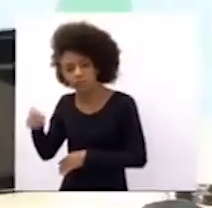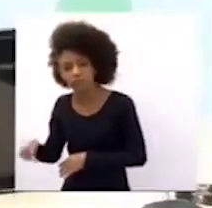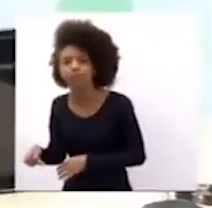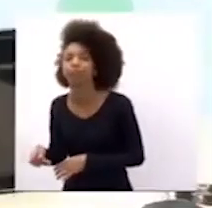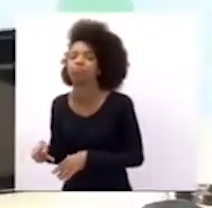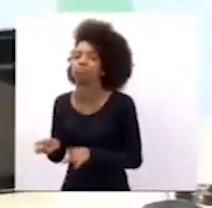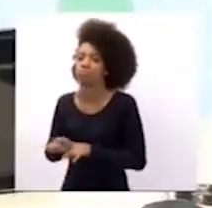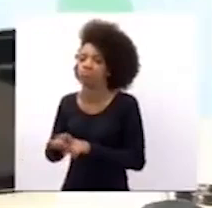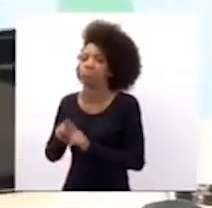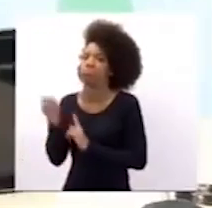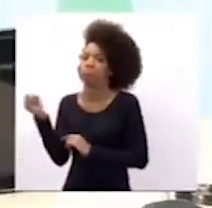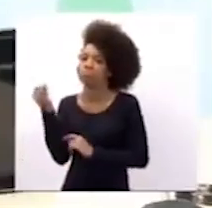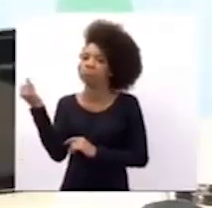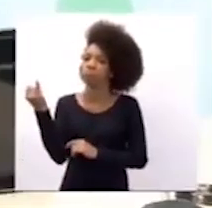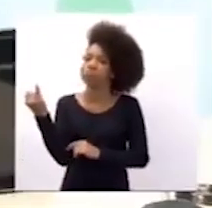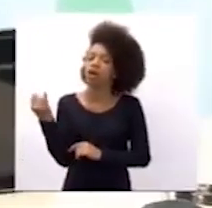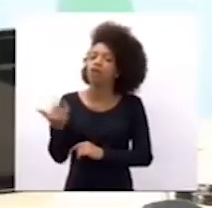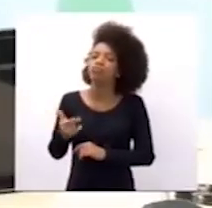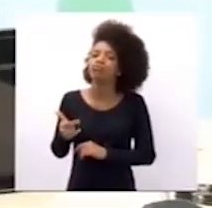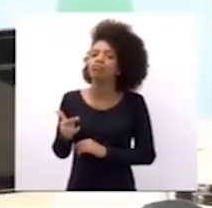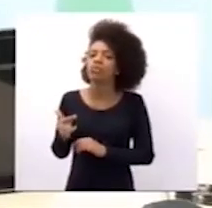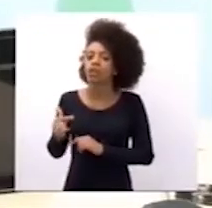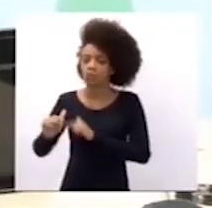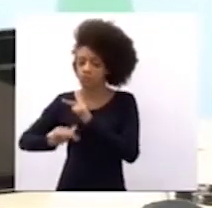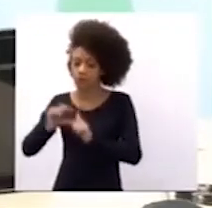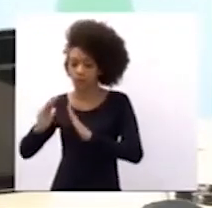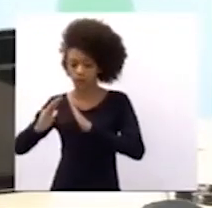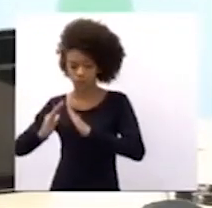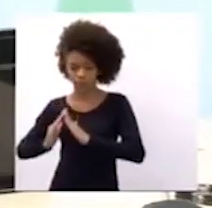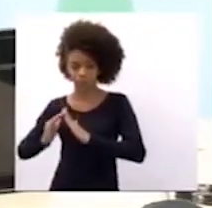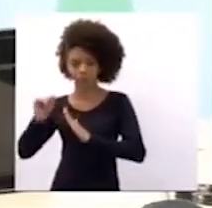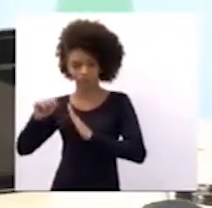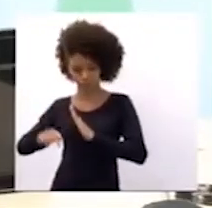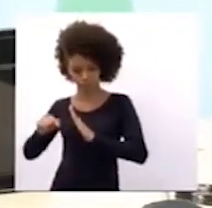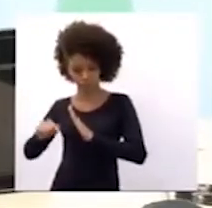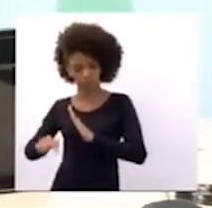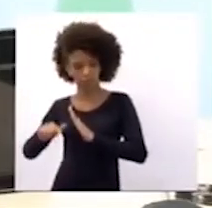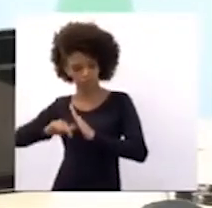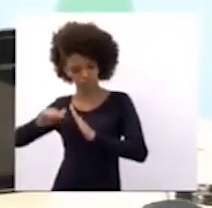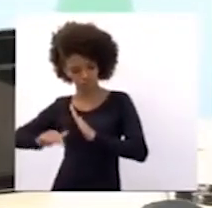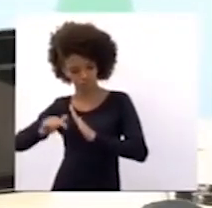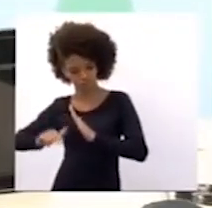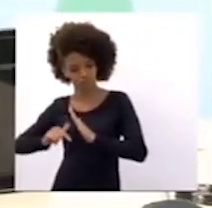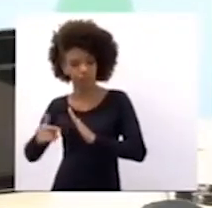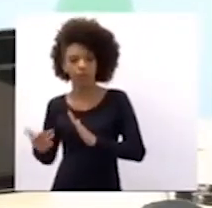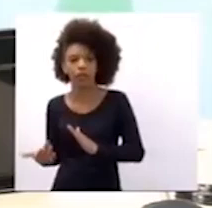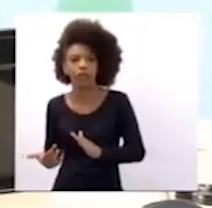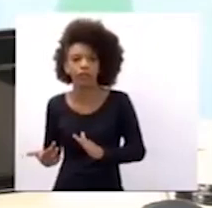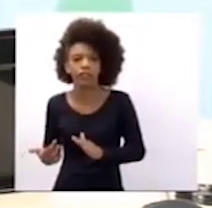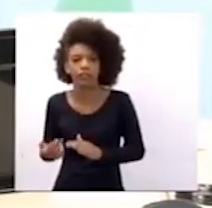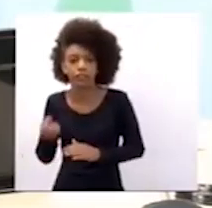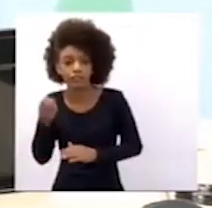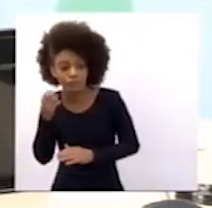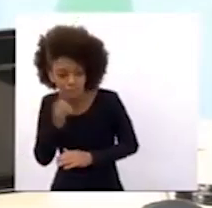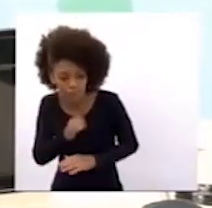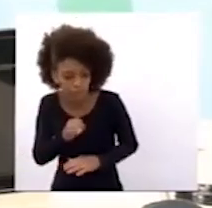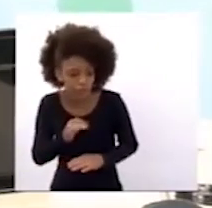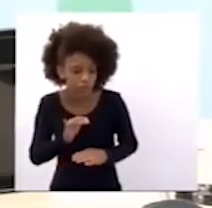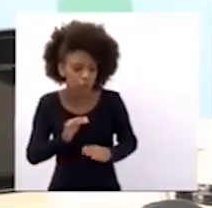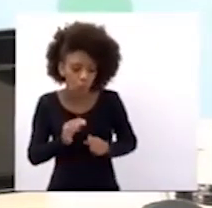trabalho remoto sem esse papel consciente e reflexivo do professor. E assim, imagino que nós